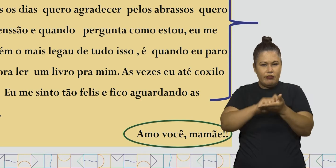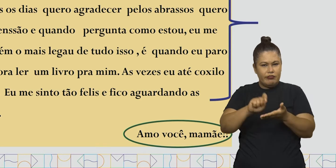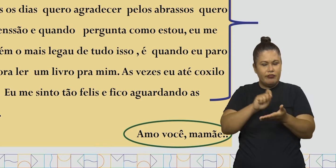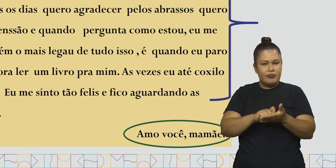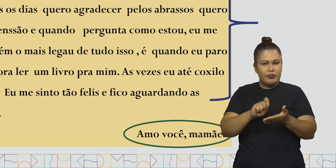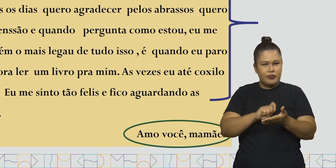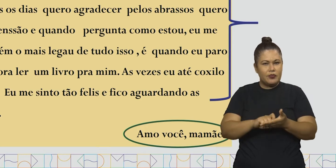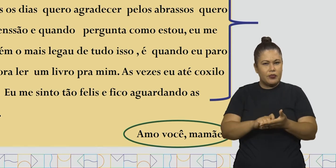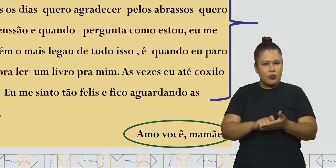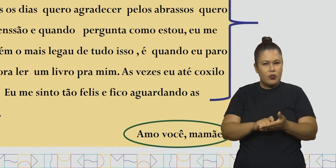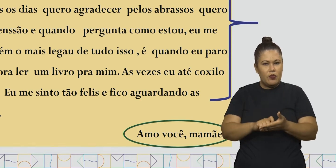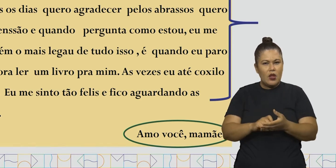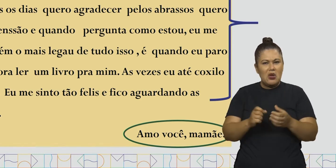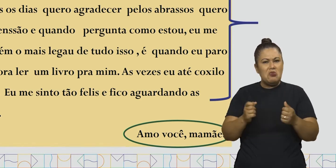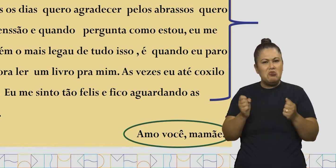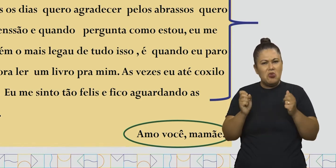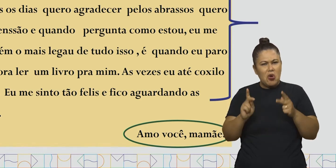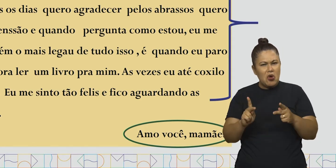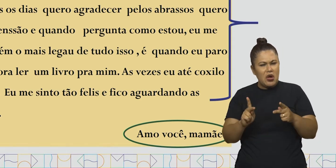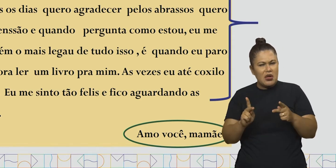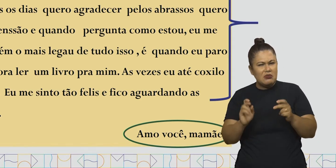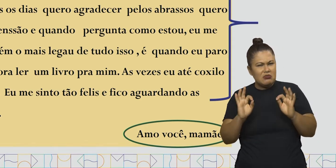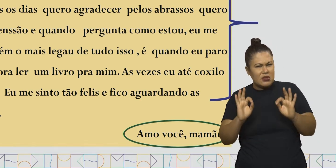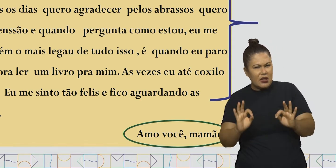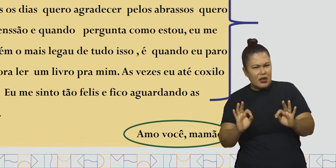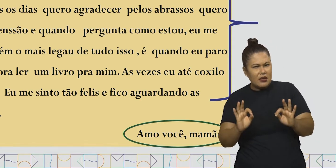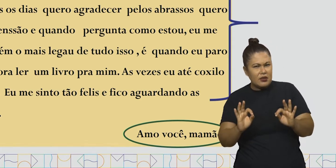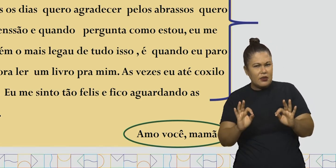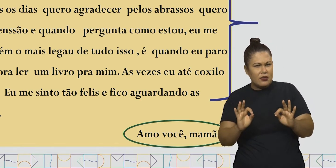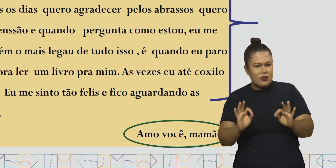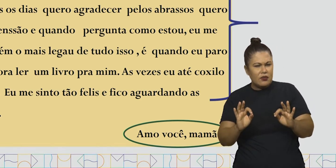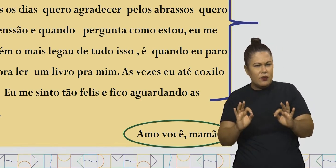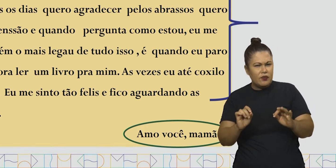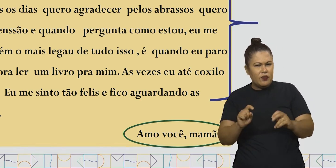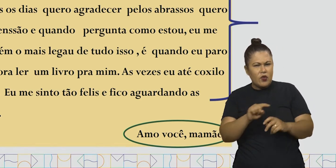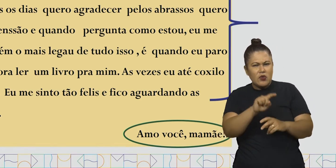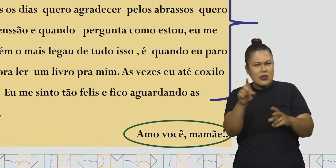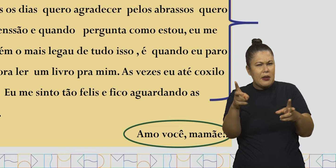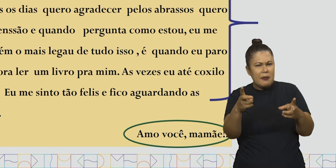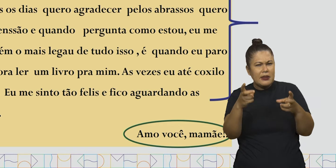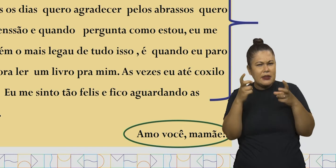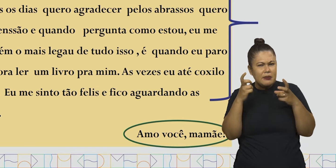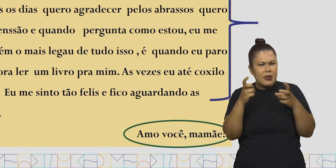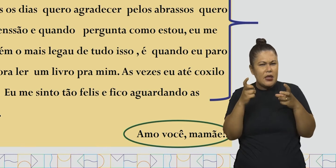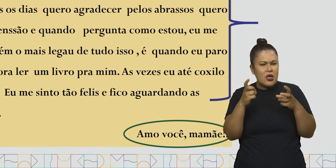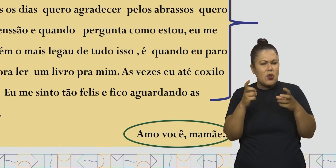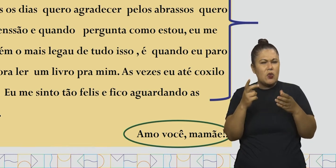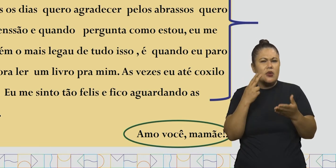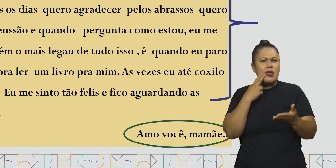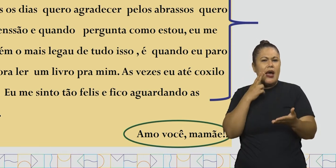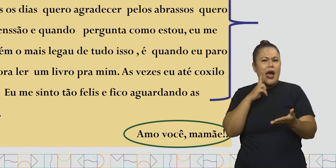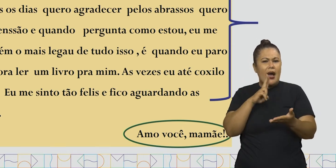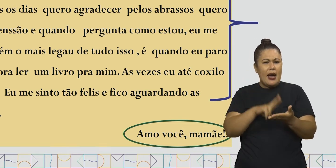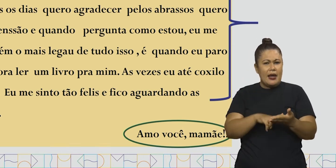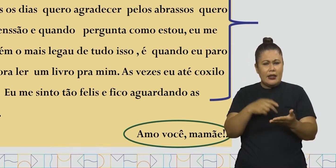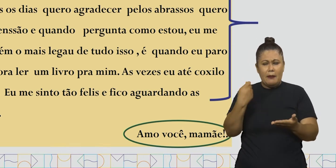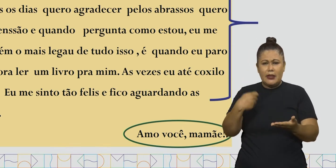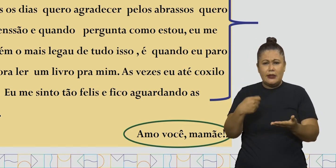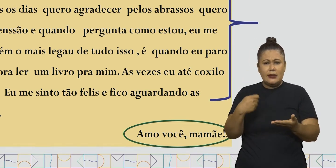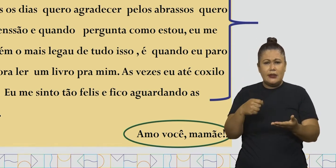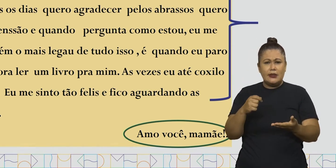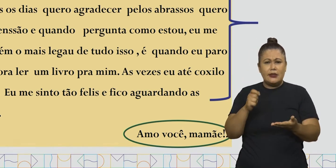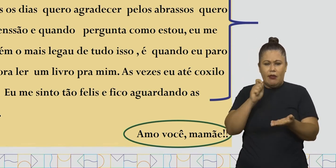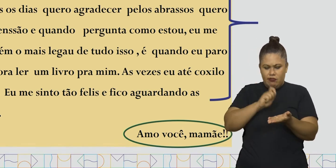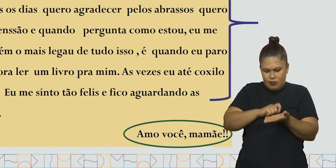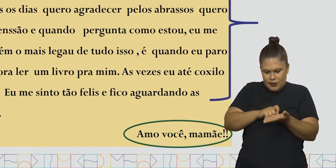mensagem. Essa parte está ok, certo? Vocês viram também que uma carta deve